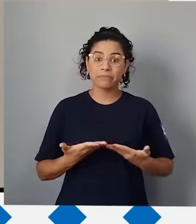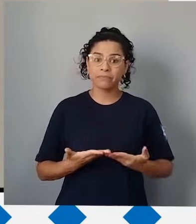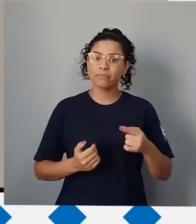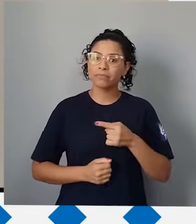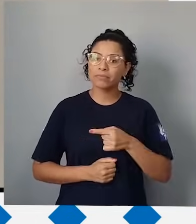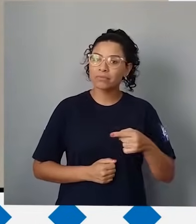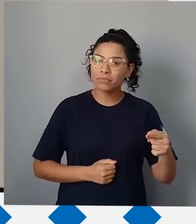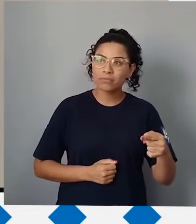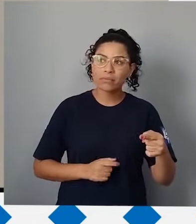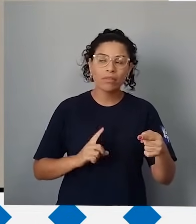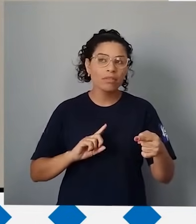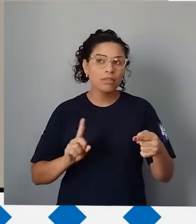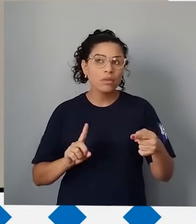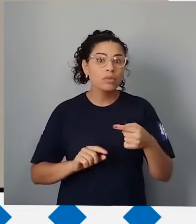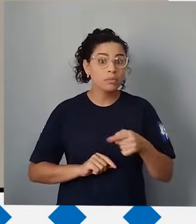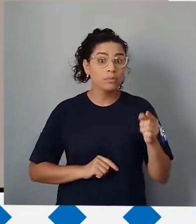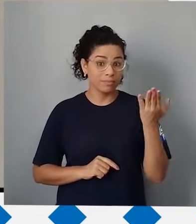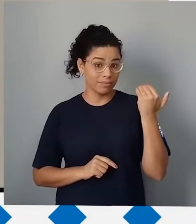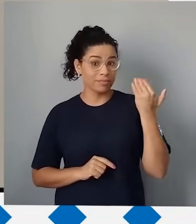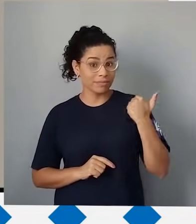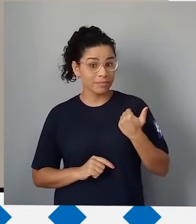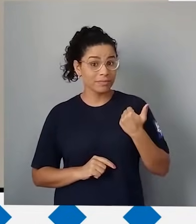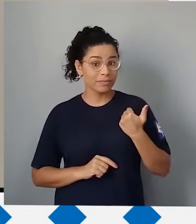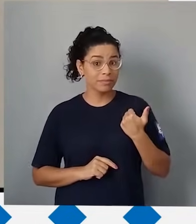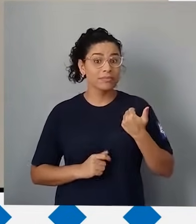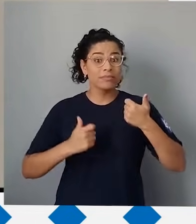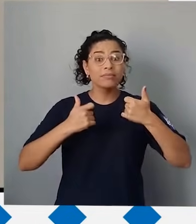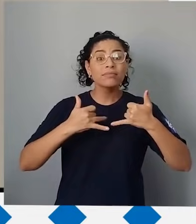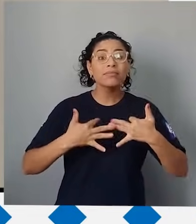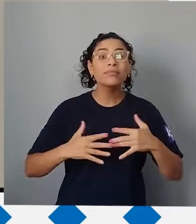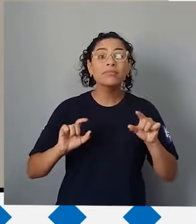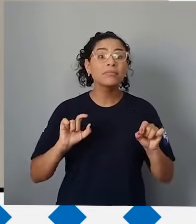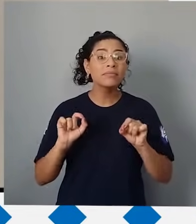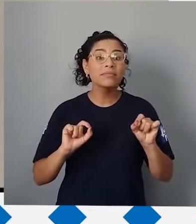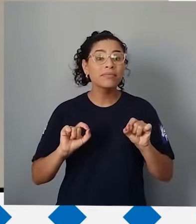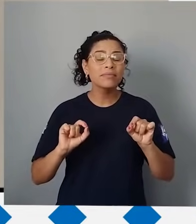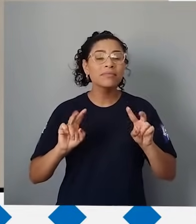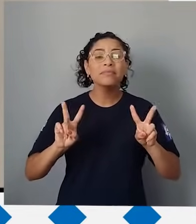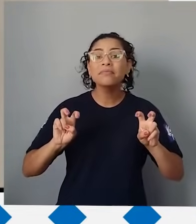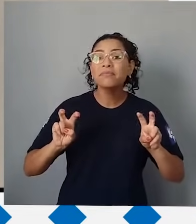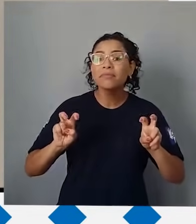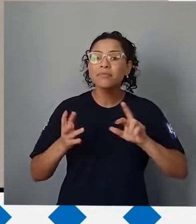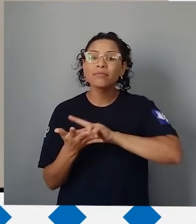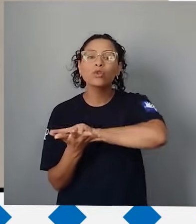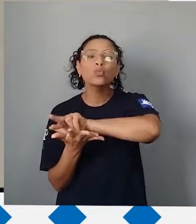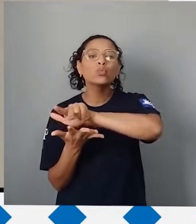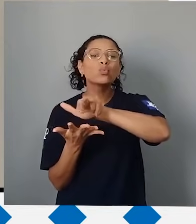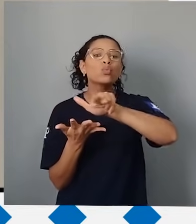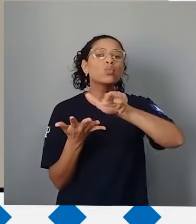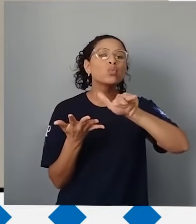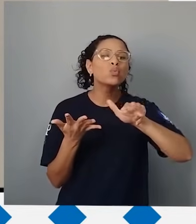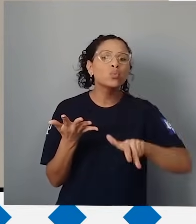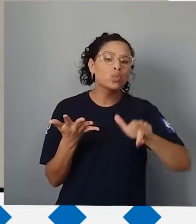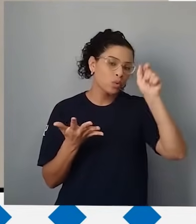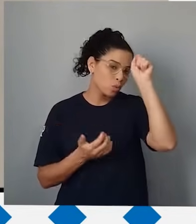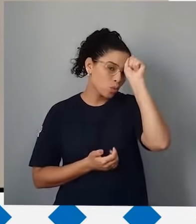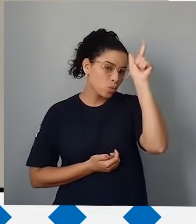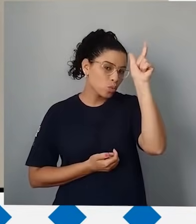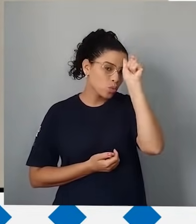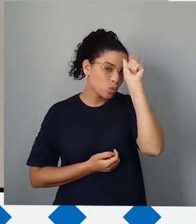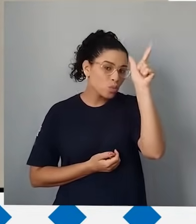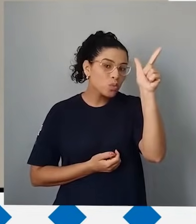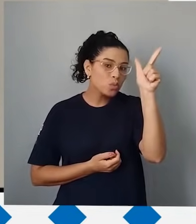Esta semana, na anterior, falamos um pouquinho da multiplicidade,